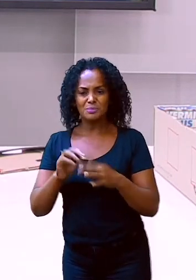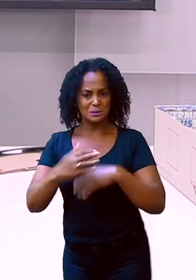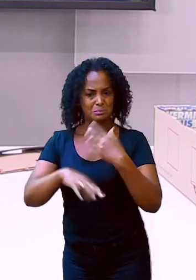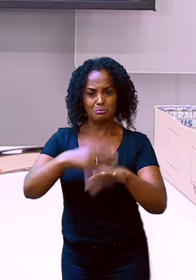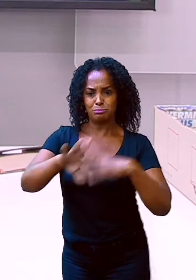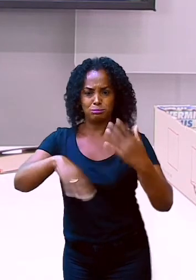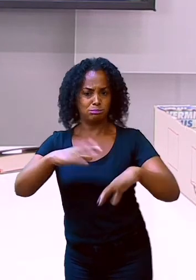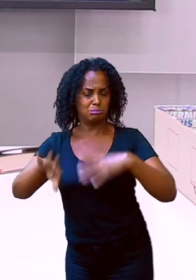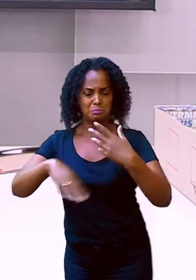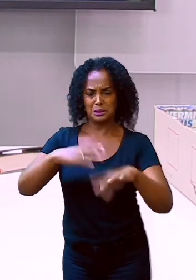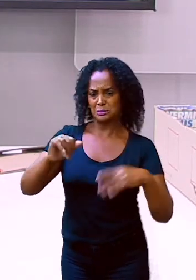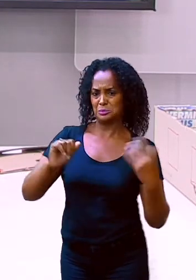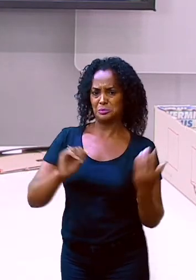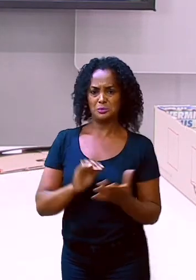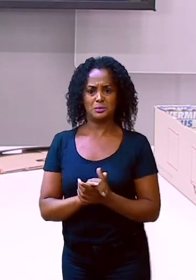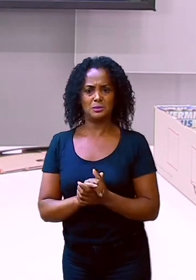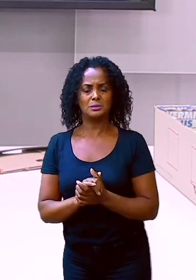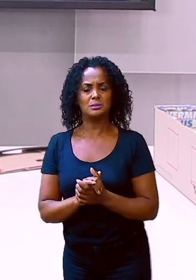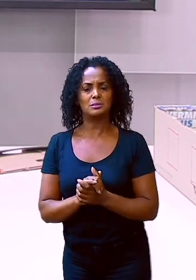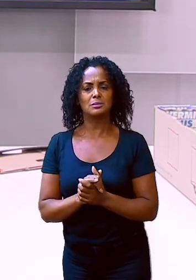O nosso quadro